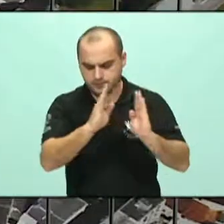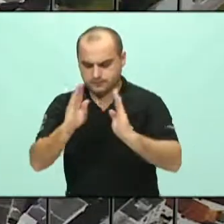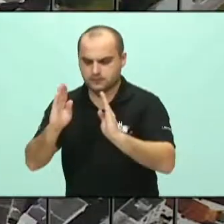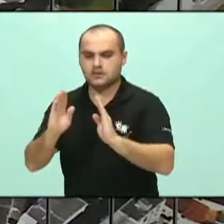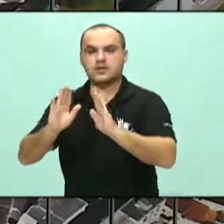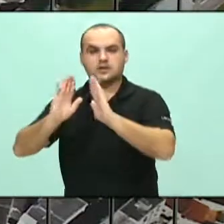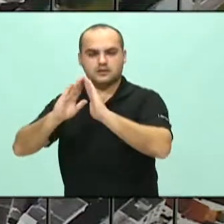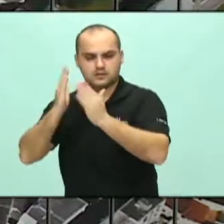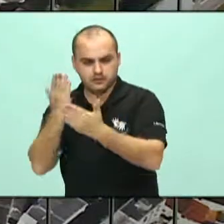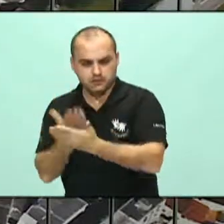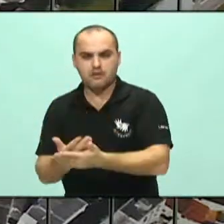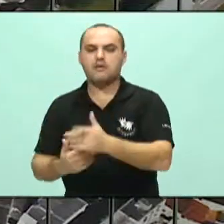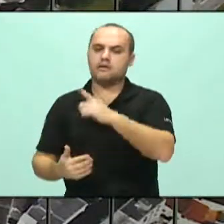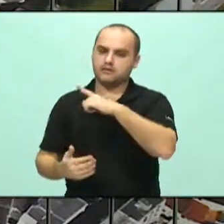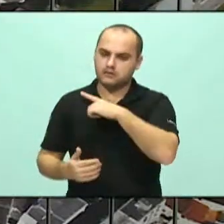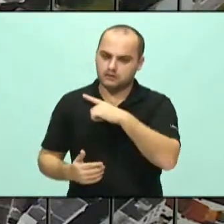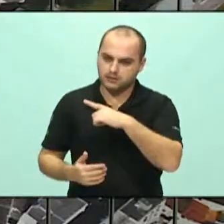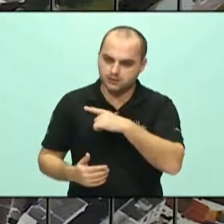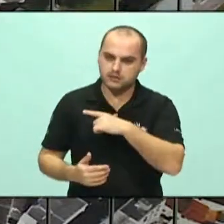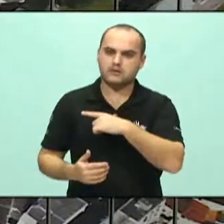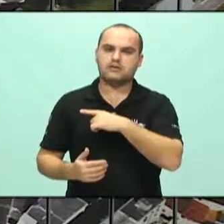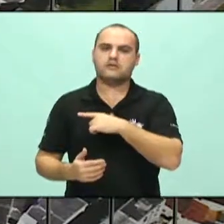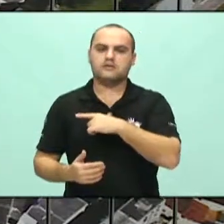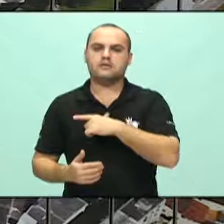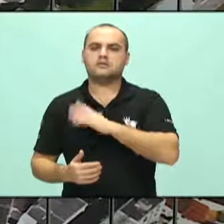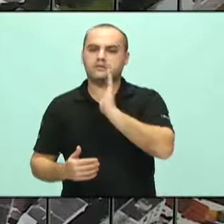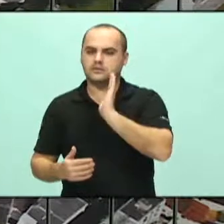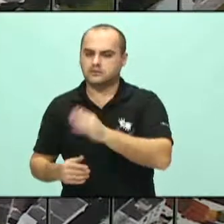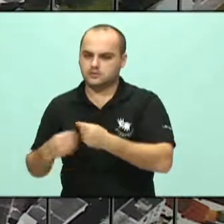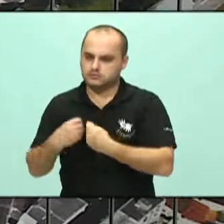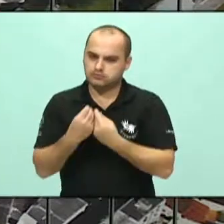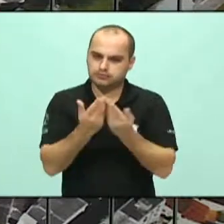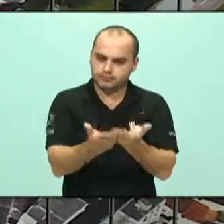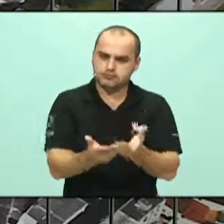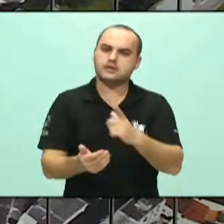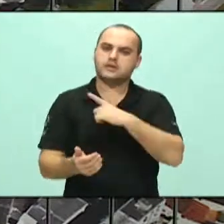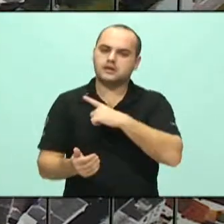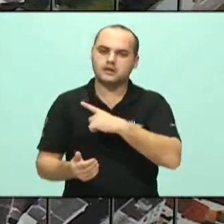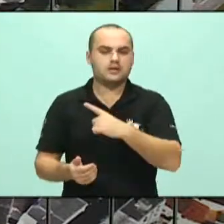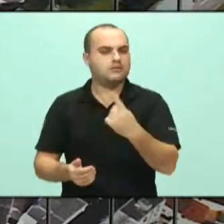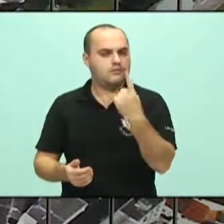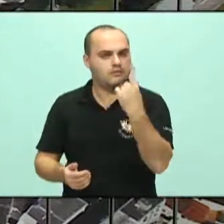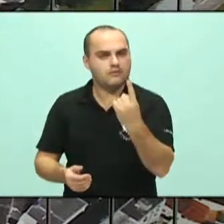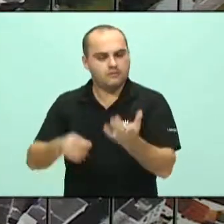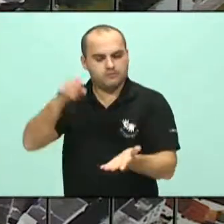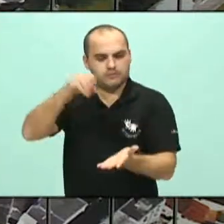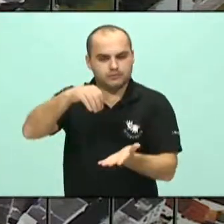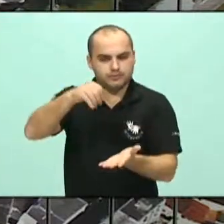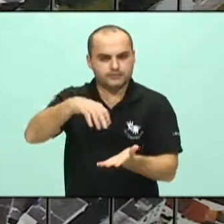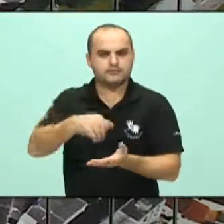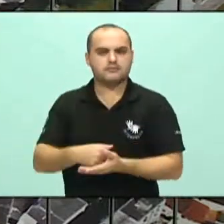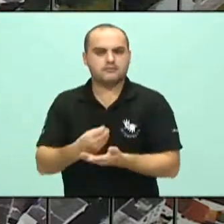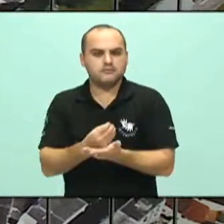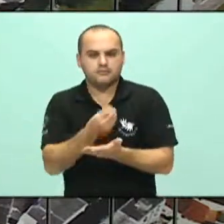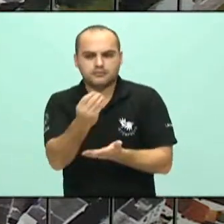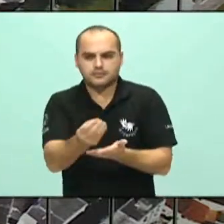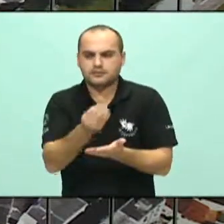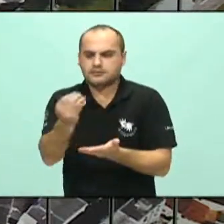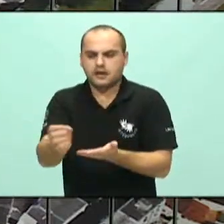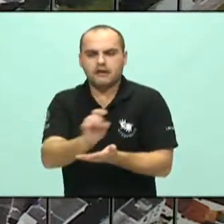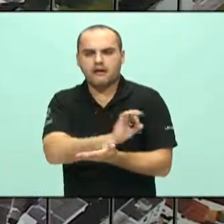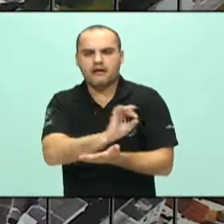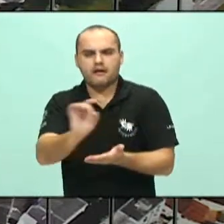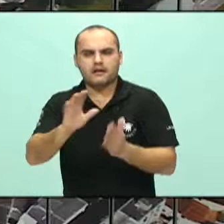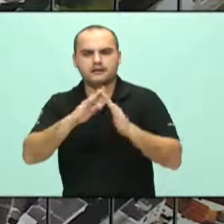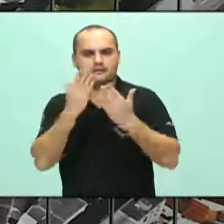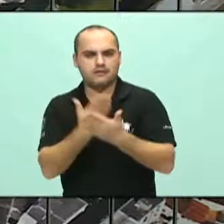as escolas de Itajaí receberam, tem um exemplar, nós distribuímos para cada escola de